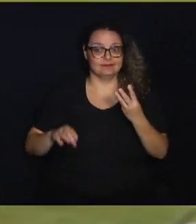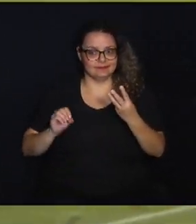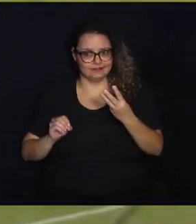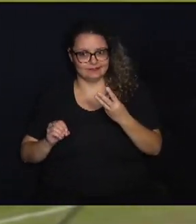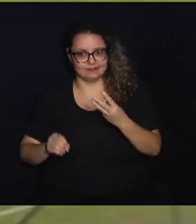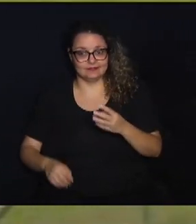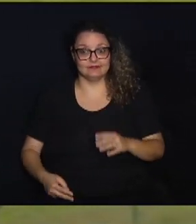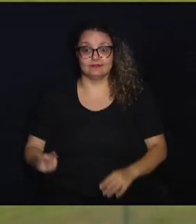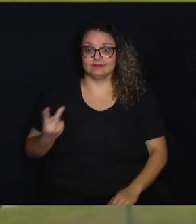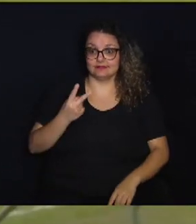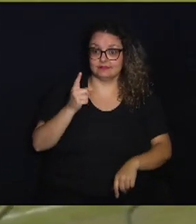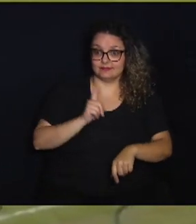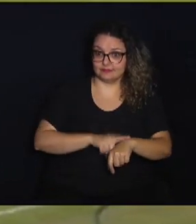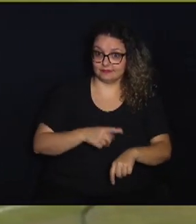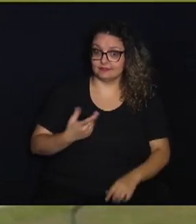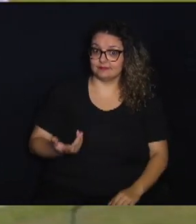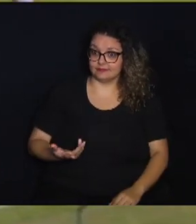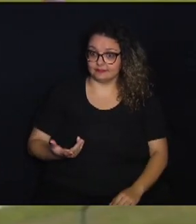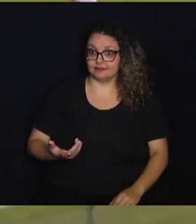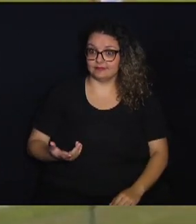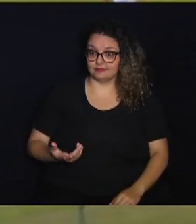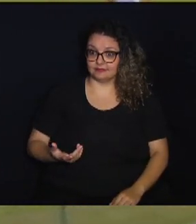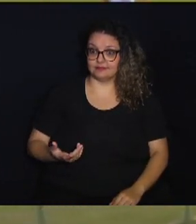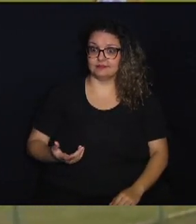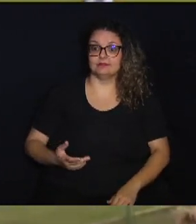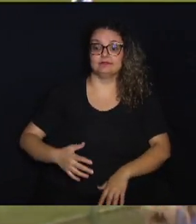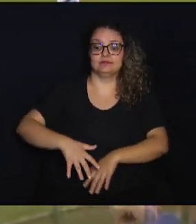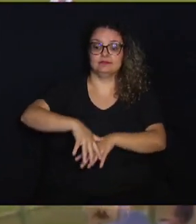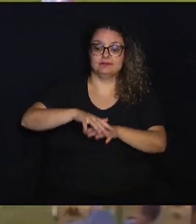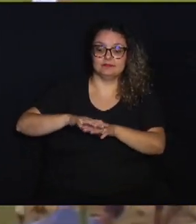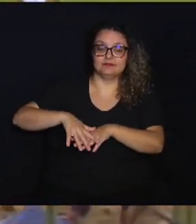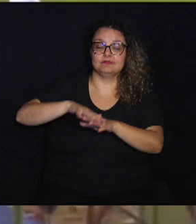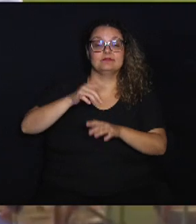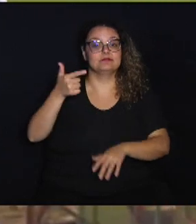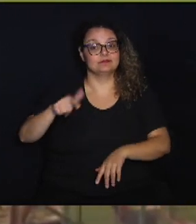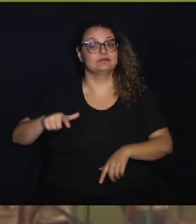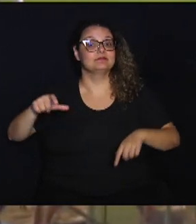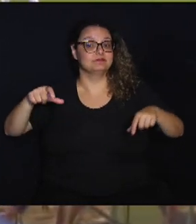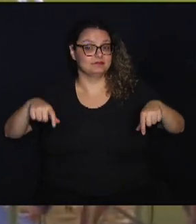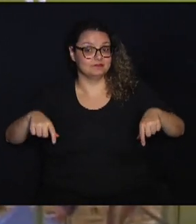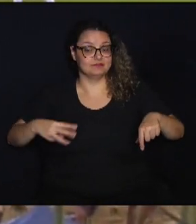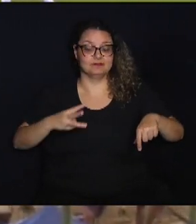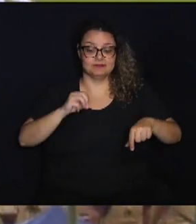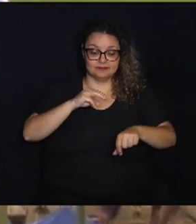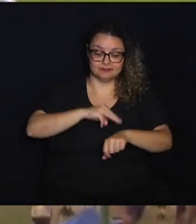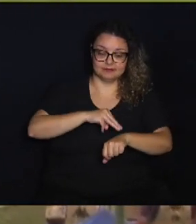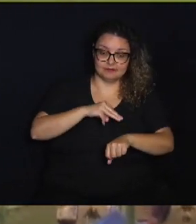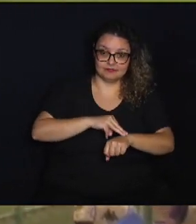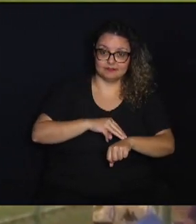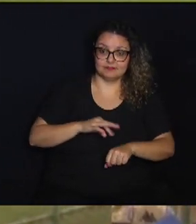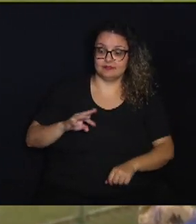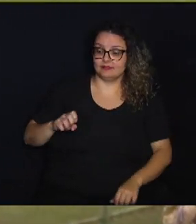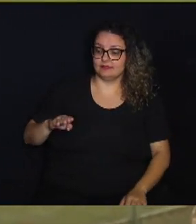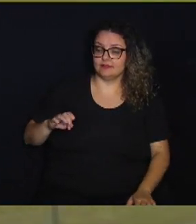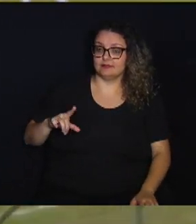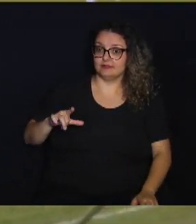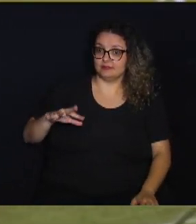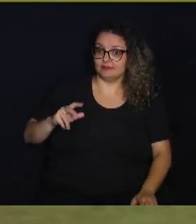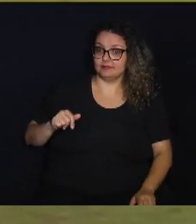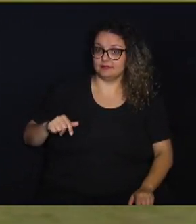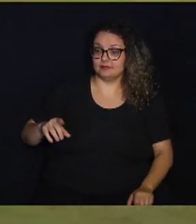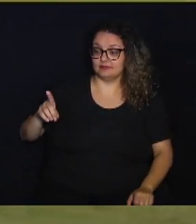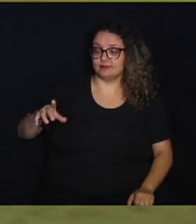o segundo tempo e a rede continuou balançando. Aos 30 minutos, tabelinha pela direita e